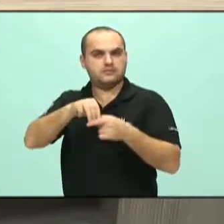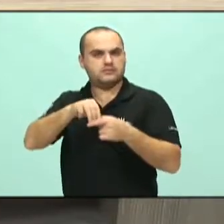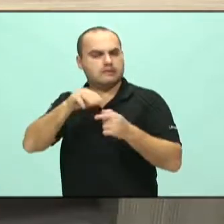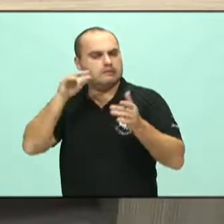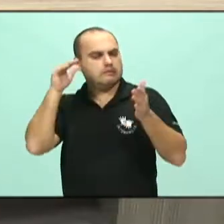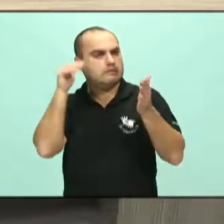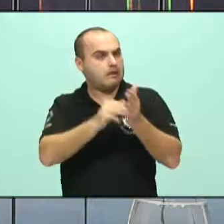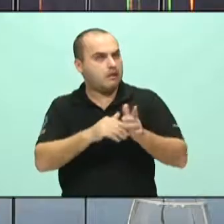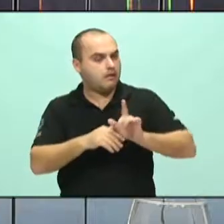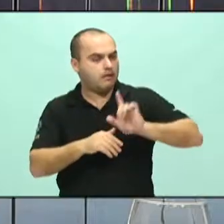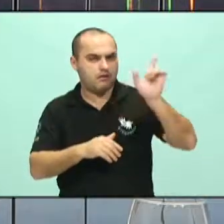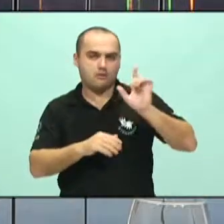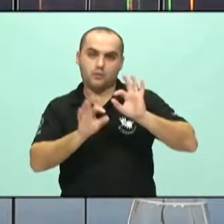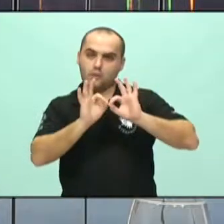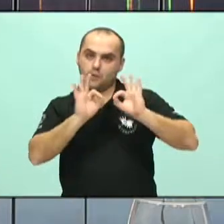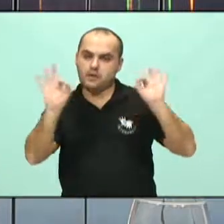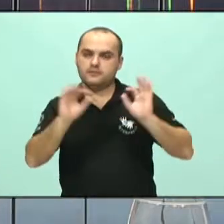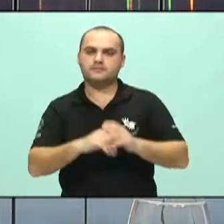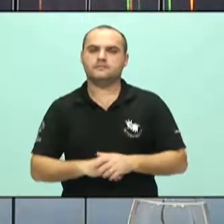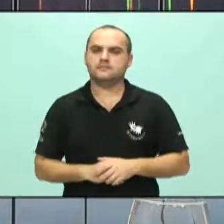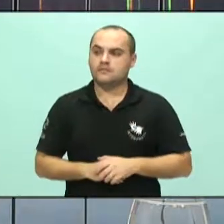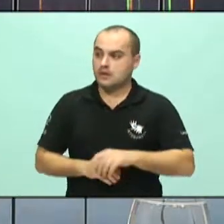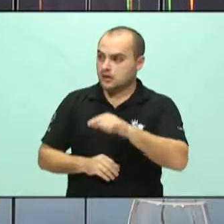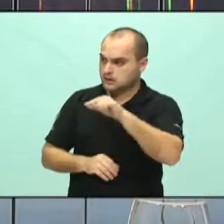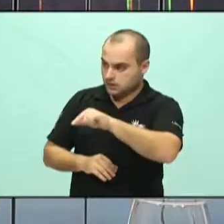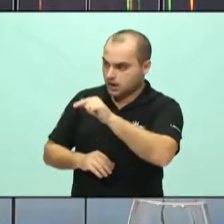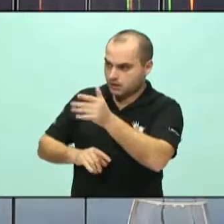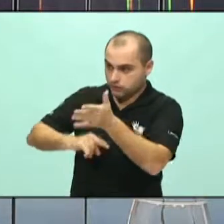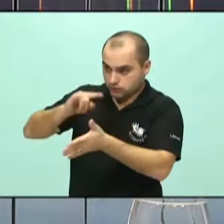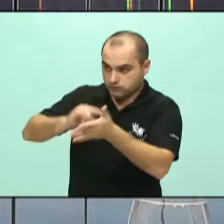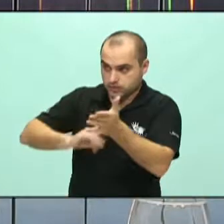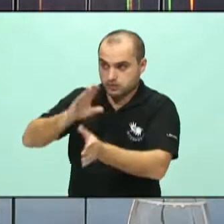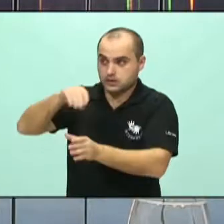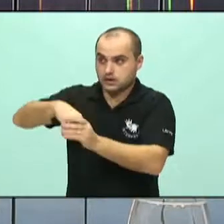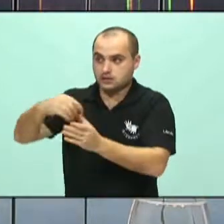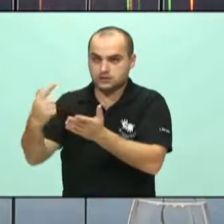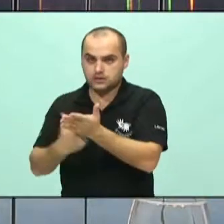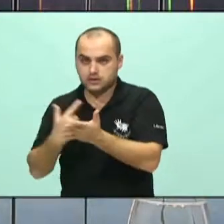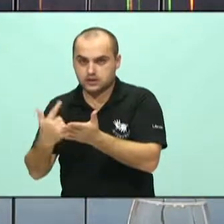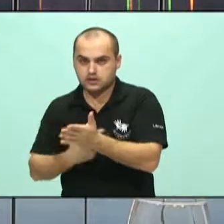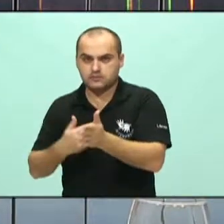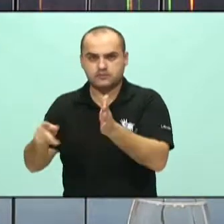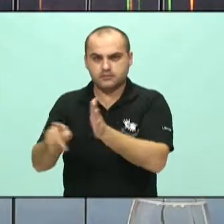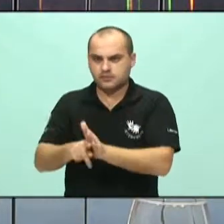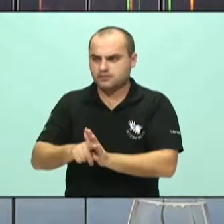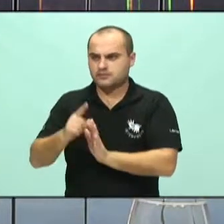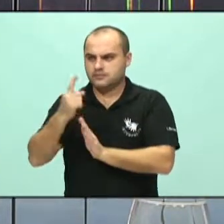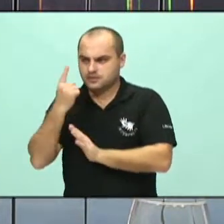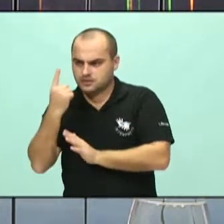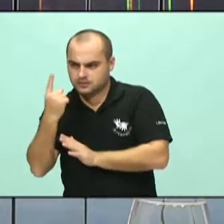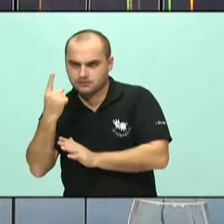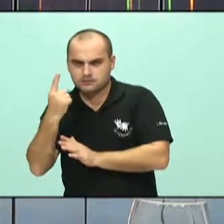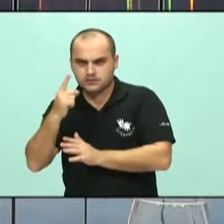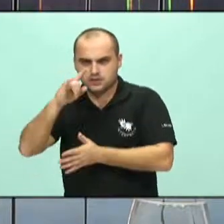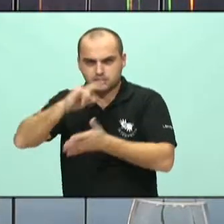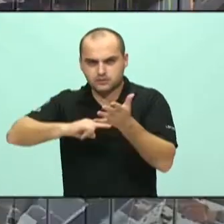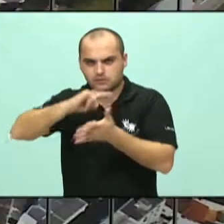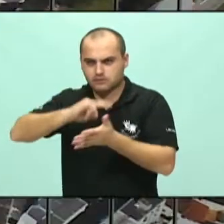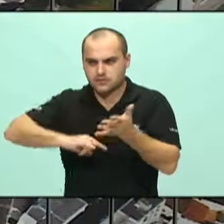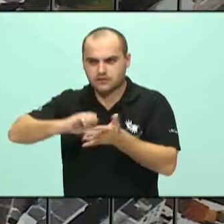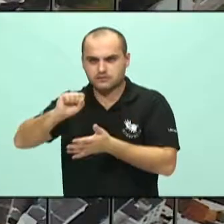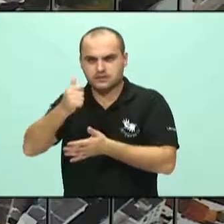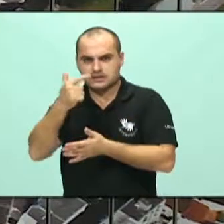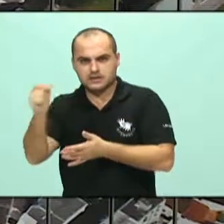senhor traz documentos no livro falando desse processo, até de uma negativa, de um parecer de negativa por parte de São